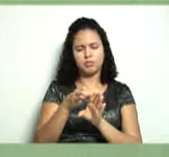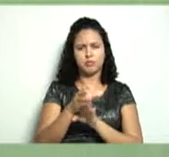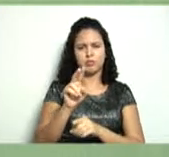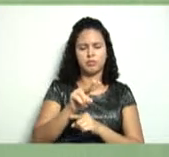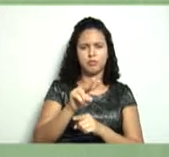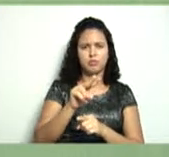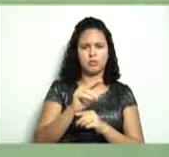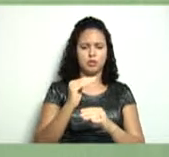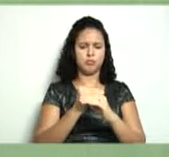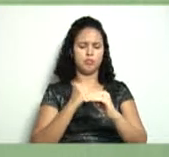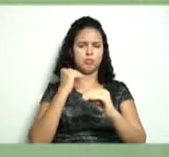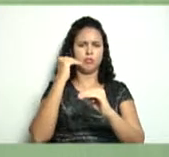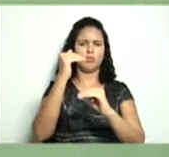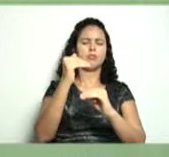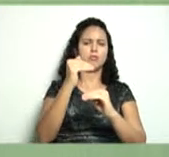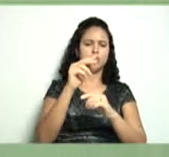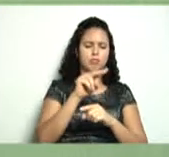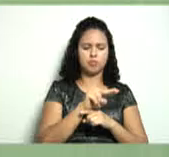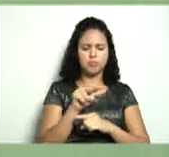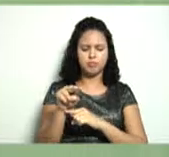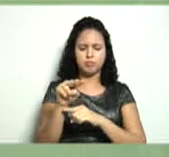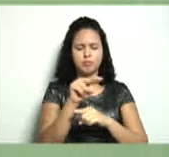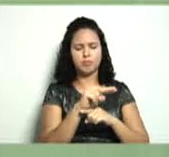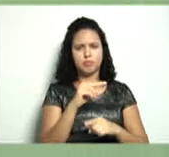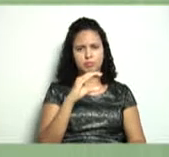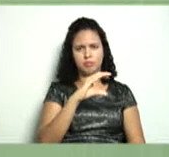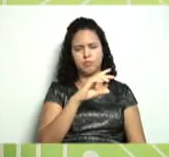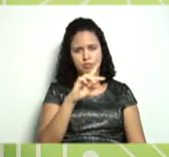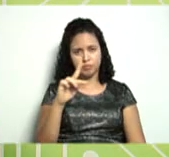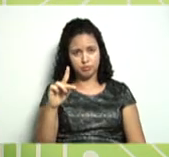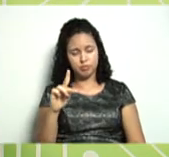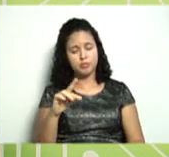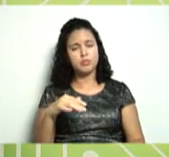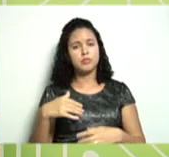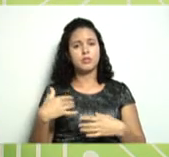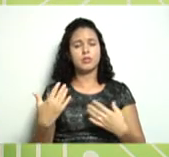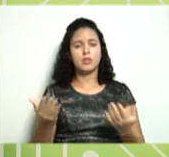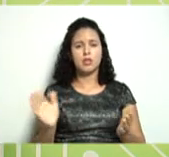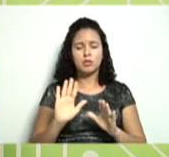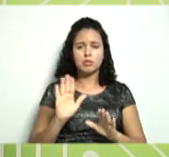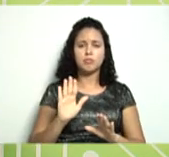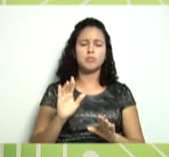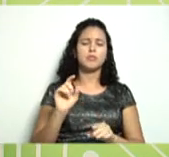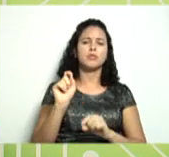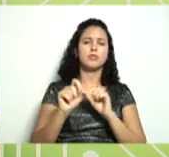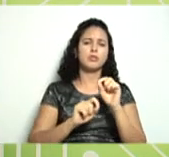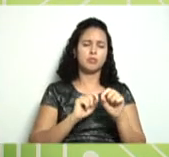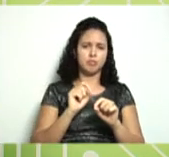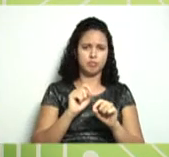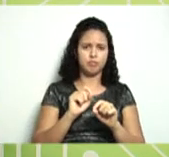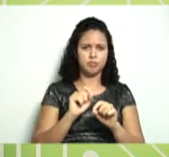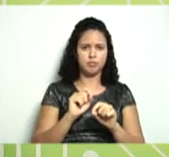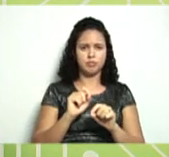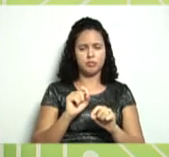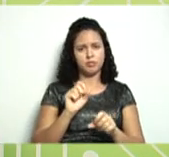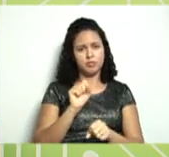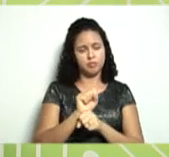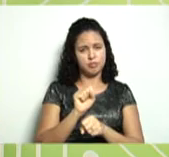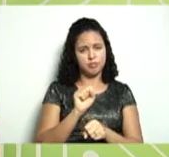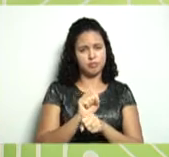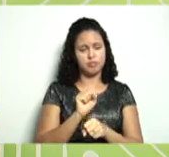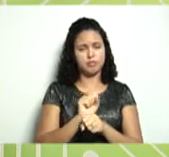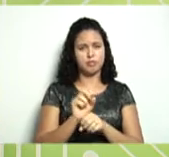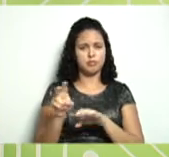o órgão ordinário de fiscalização da cooperativa. Com isso, eu vou me despedindo e vamos estar aqui até